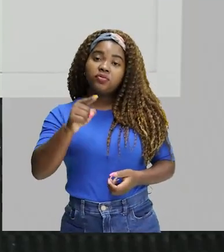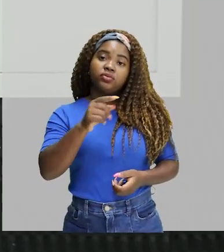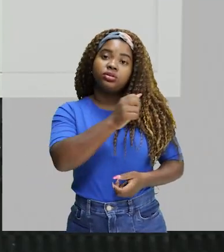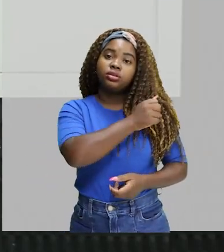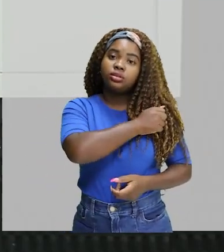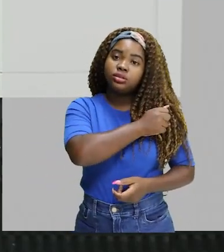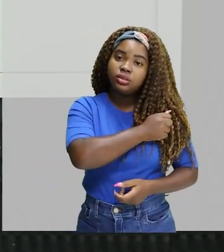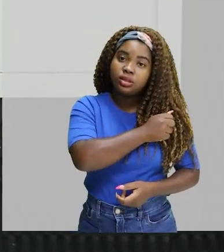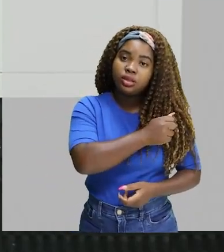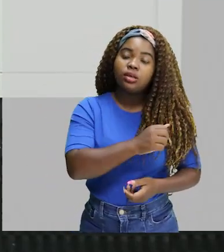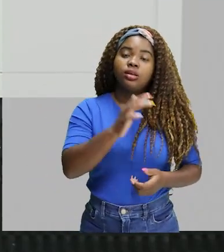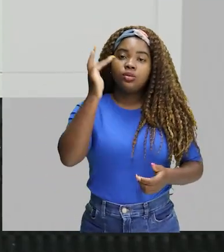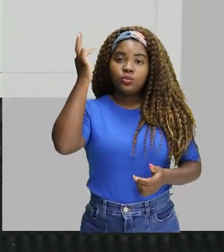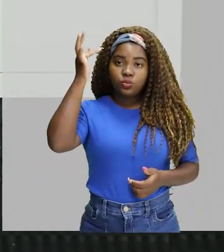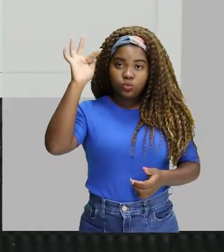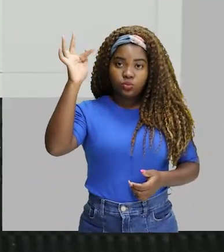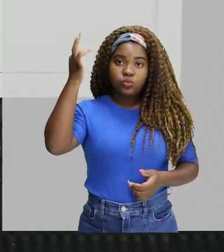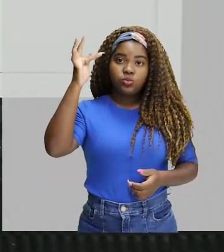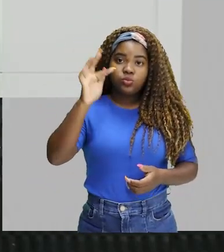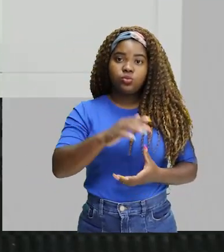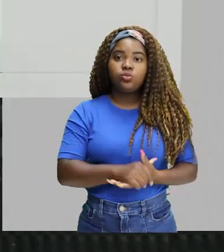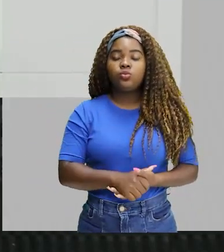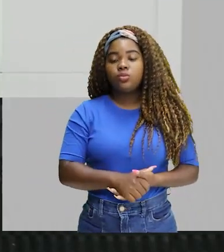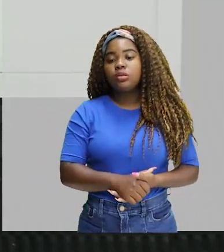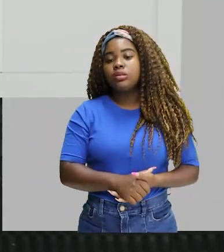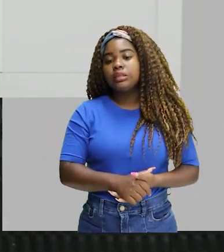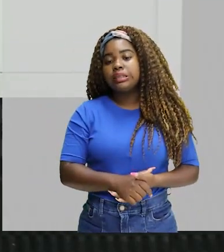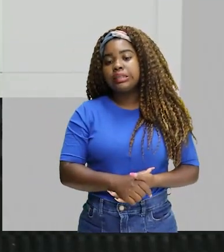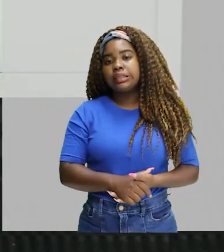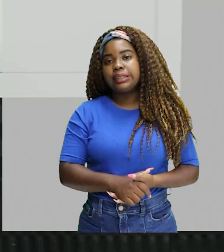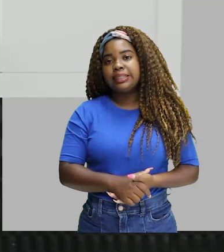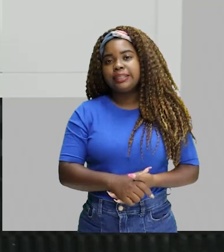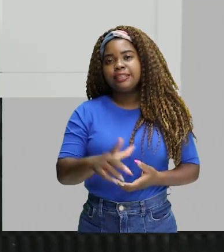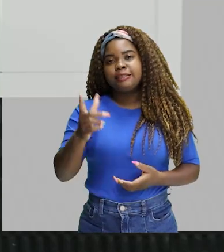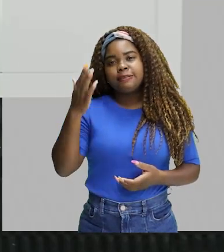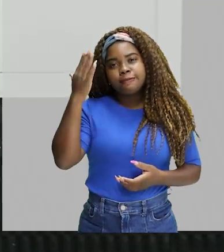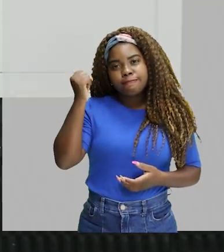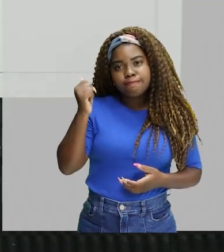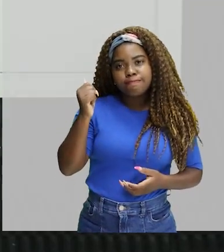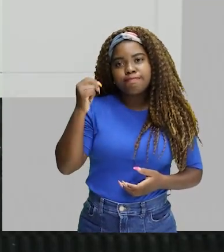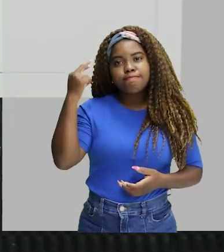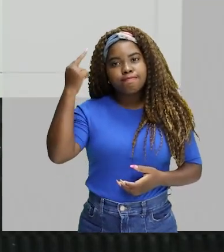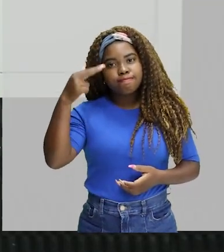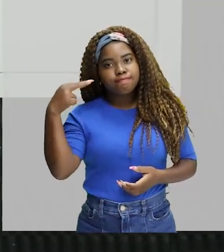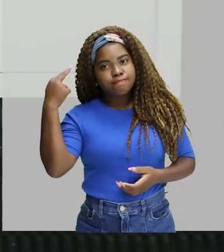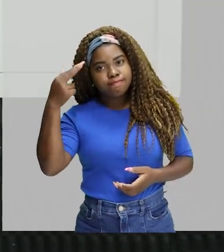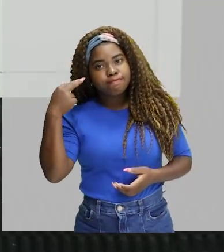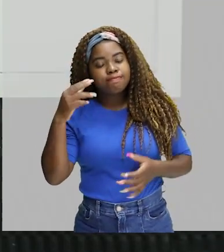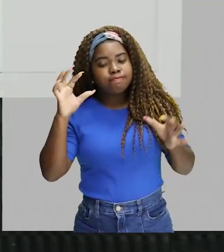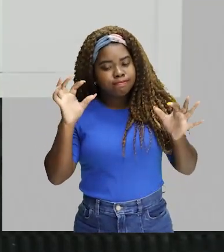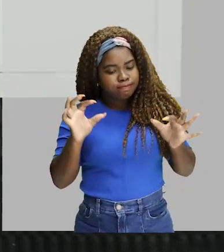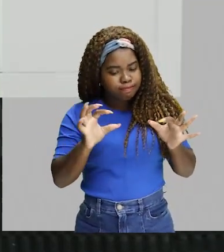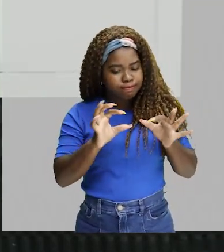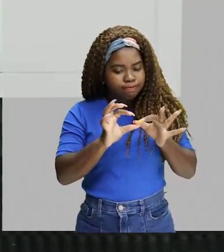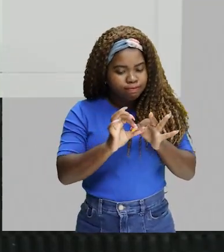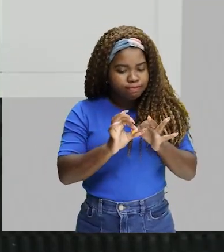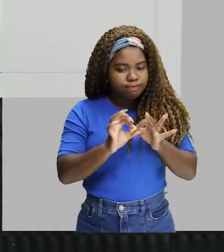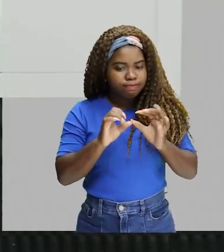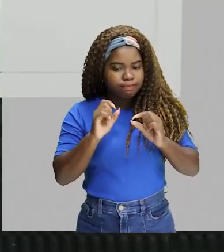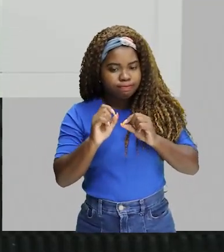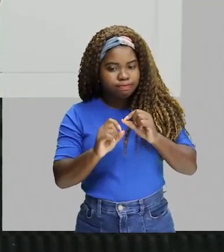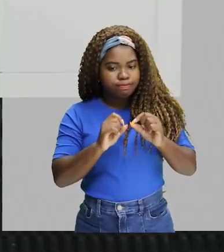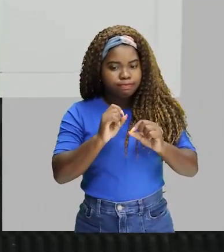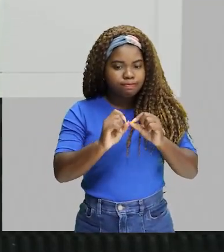aluno de André Luiz em filosofia, então você é um cara que tem aquela conexão máxima, aquele link total e